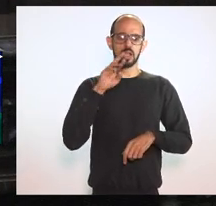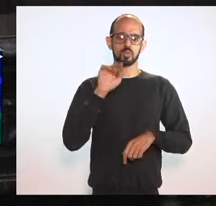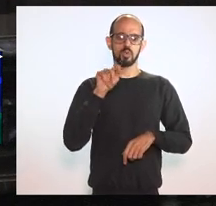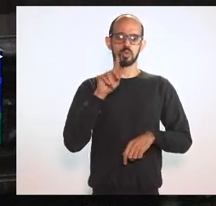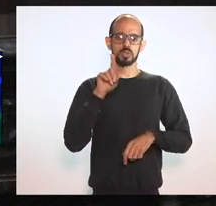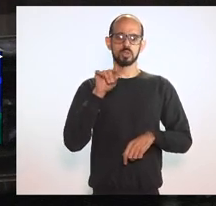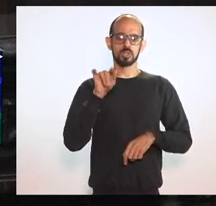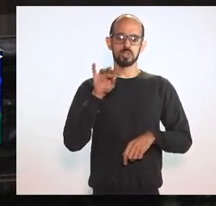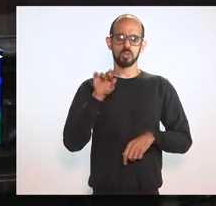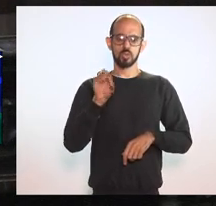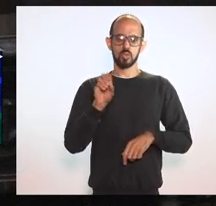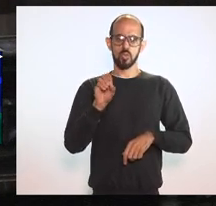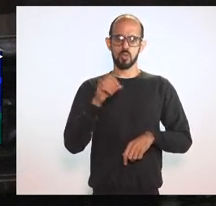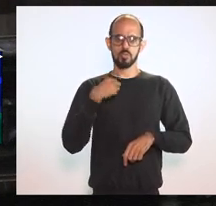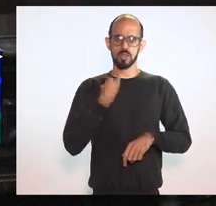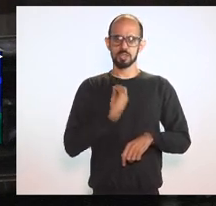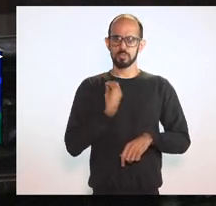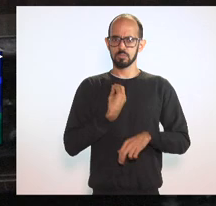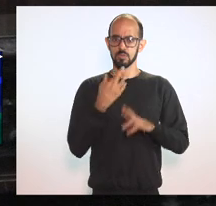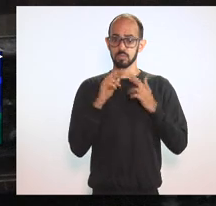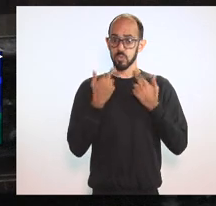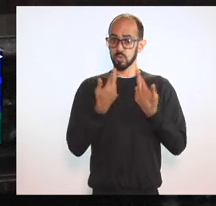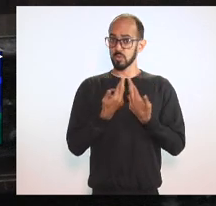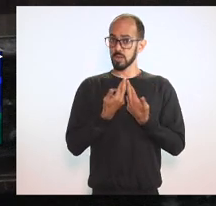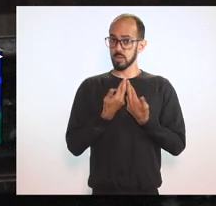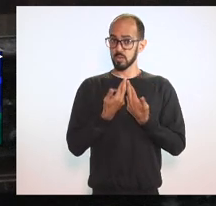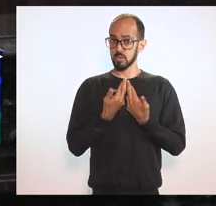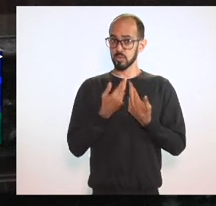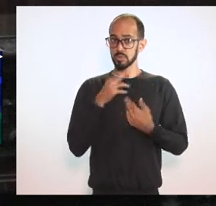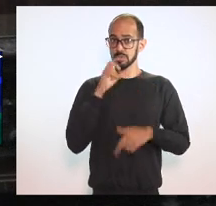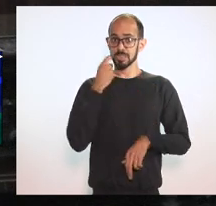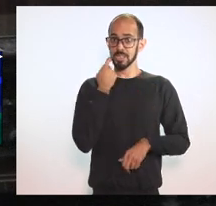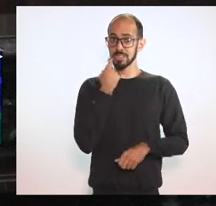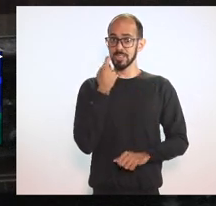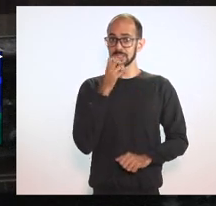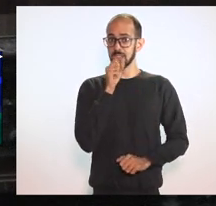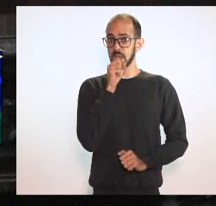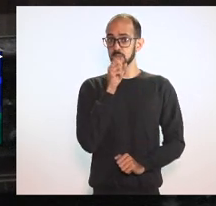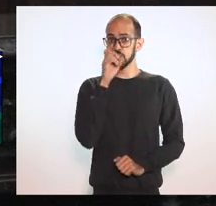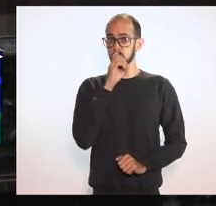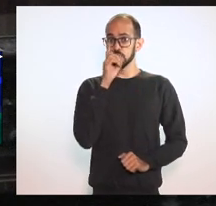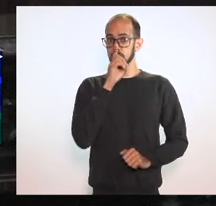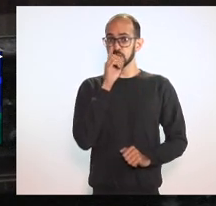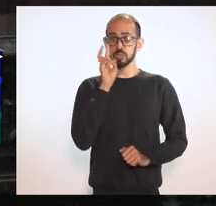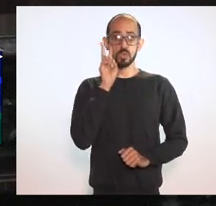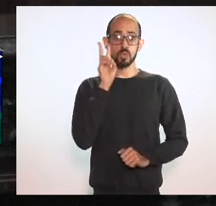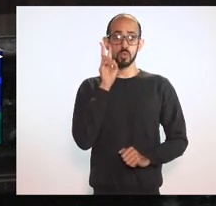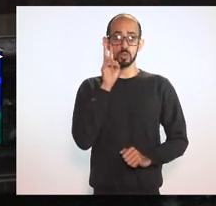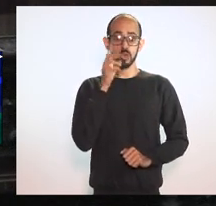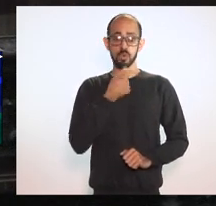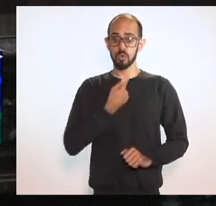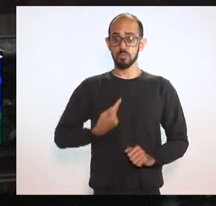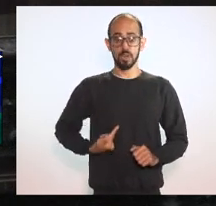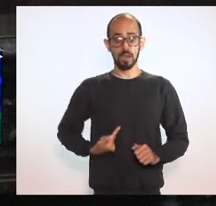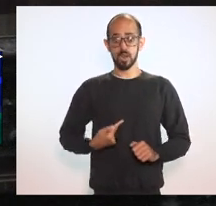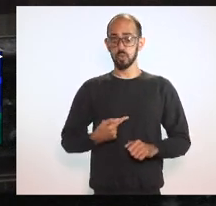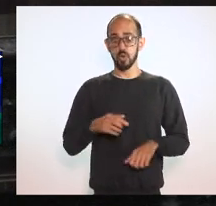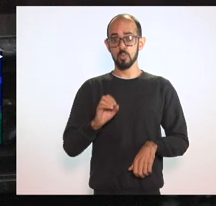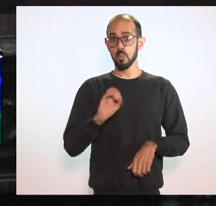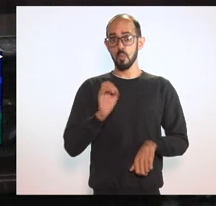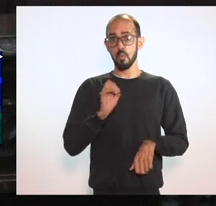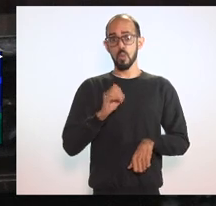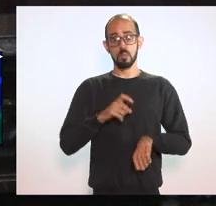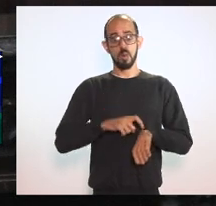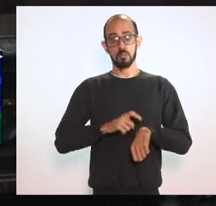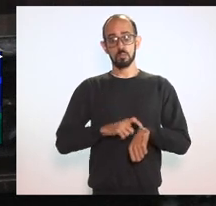Vieira participamos de uma reunião sexta sábado domingo e segunda em nenhum momento o governador se eu tiver